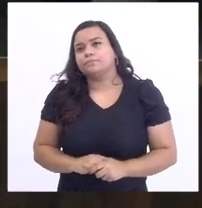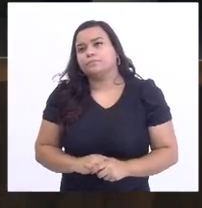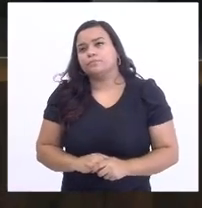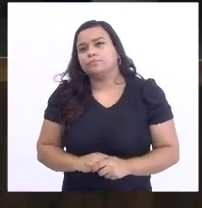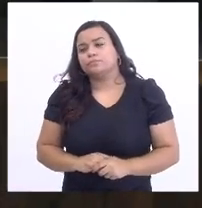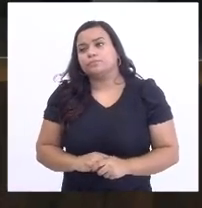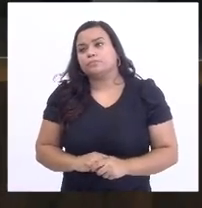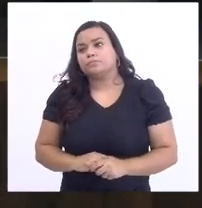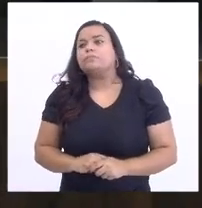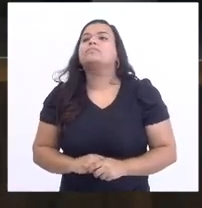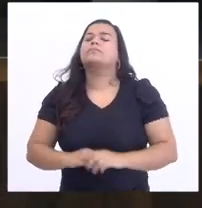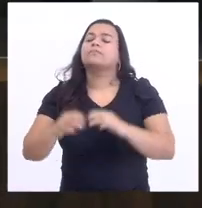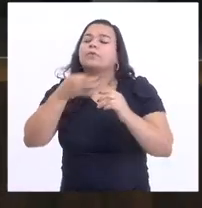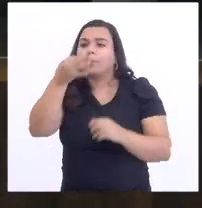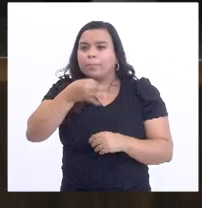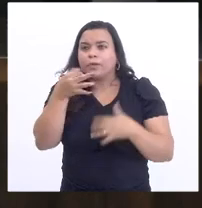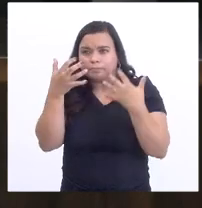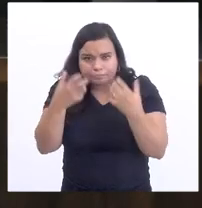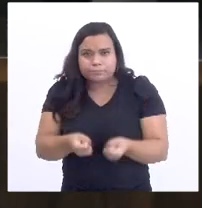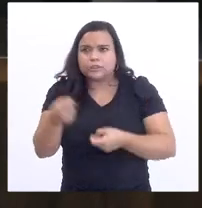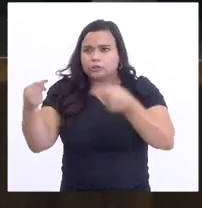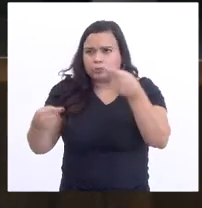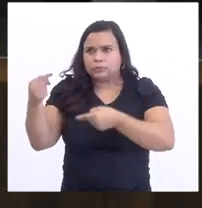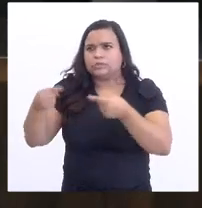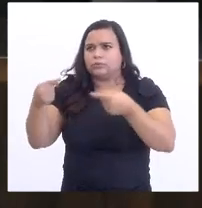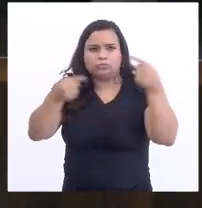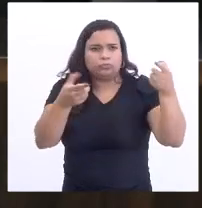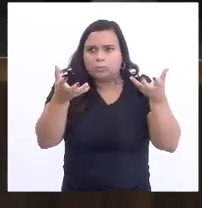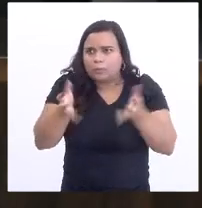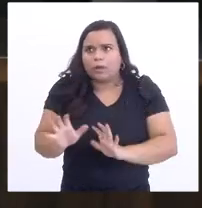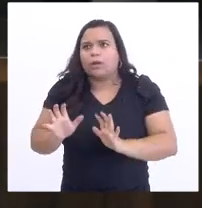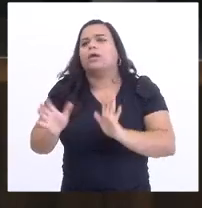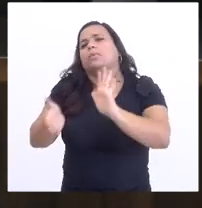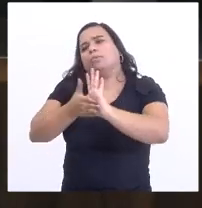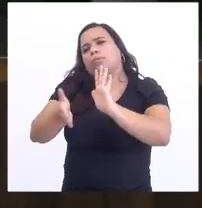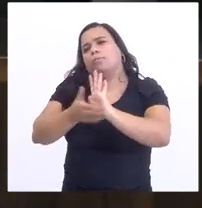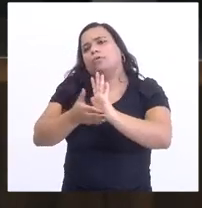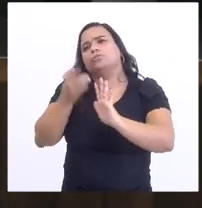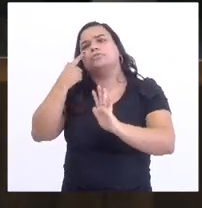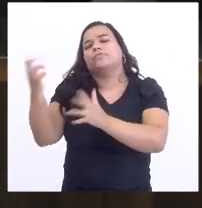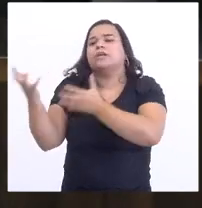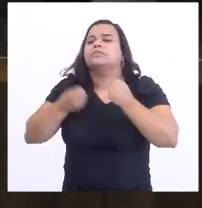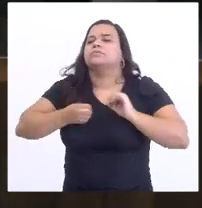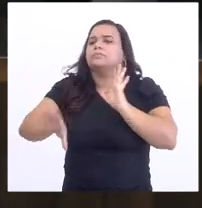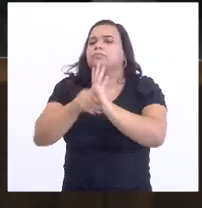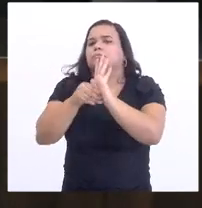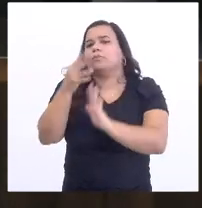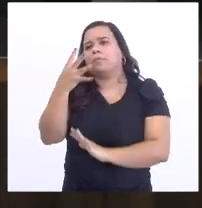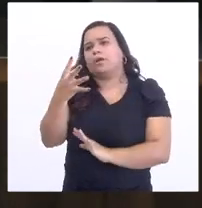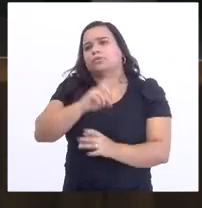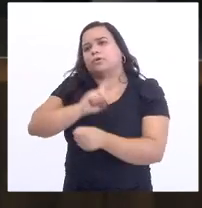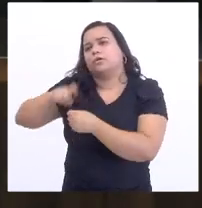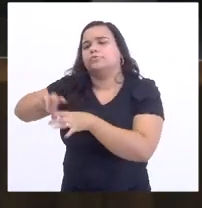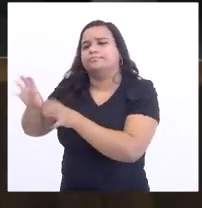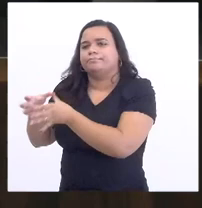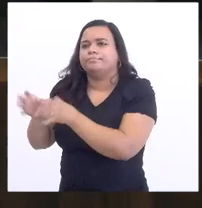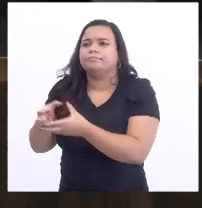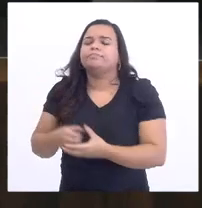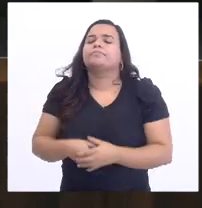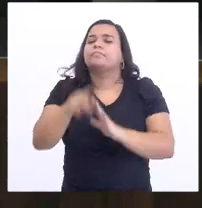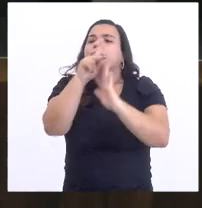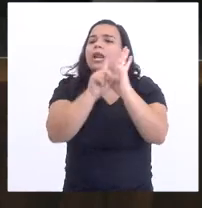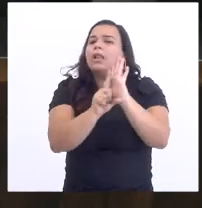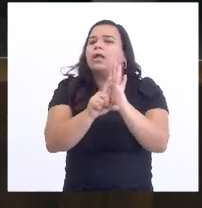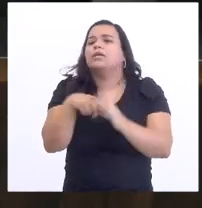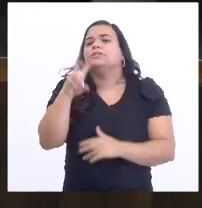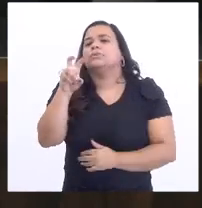Com parecer emitido em discussão, não havendo que queira discutir, encerra a discussão, a presente proposta recebeu 4 emendas e retorna às comissões. Projeto de Lei